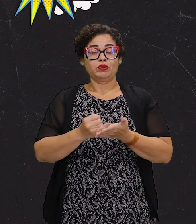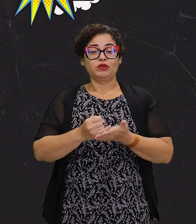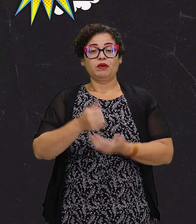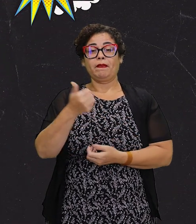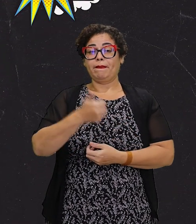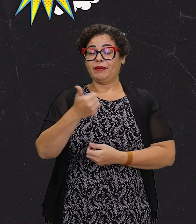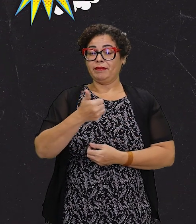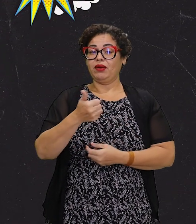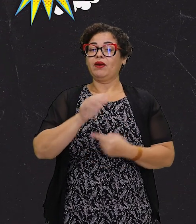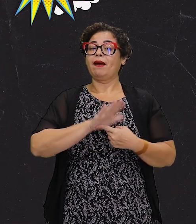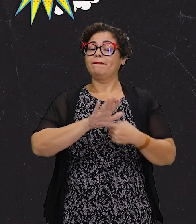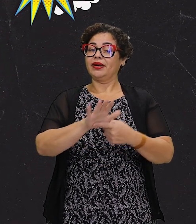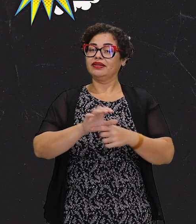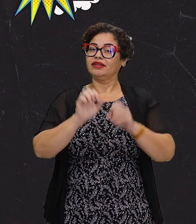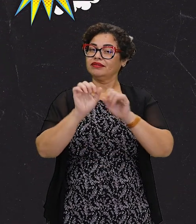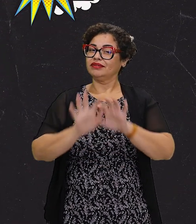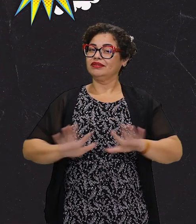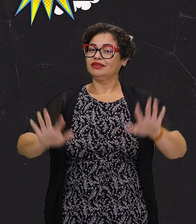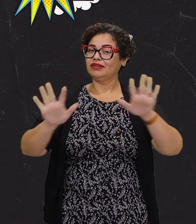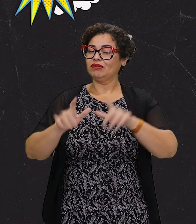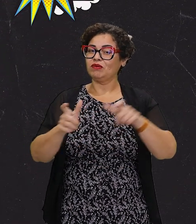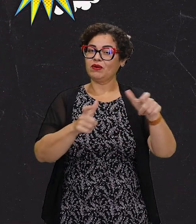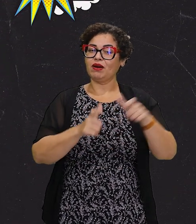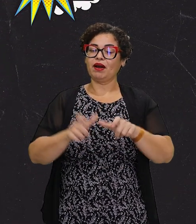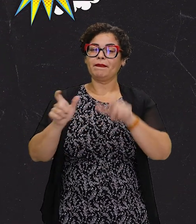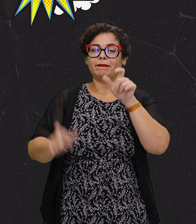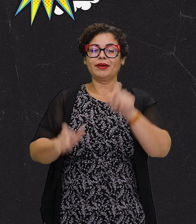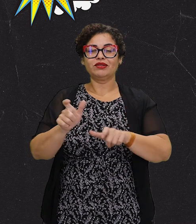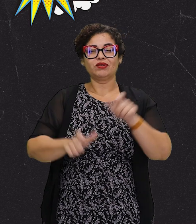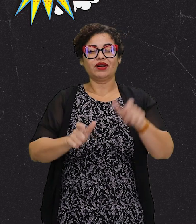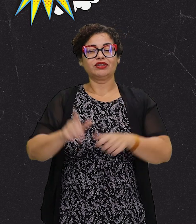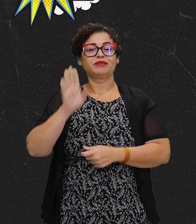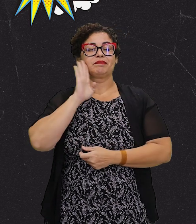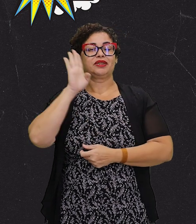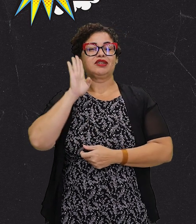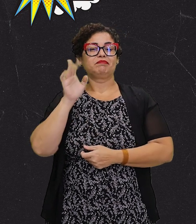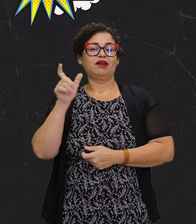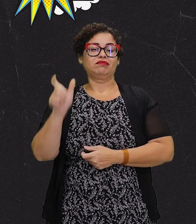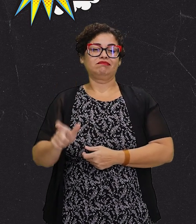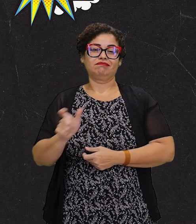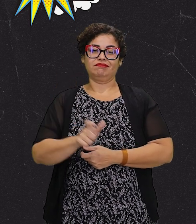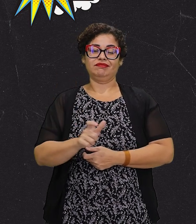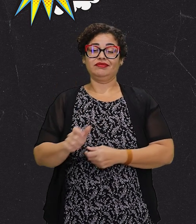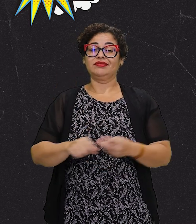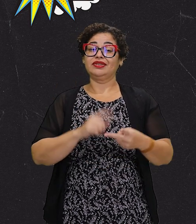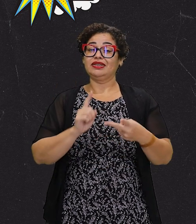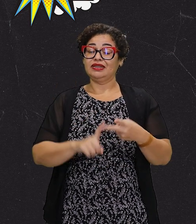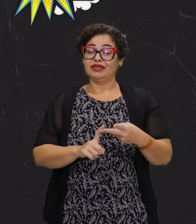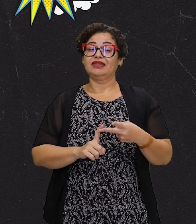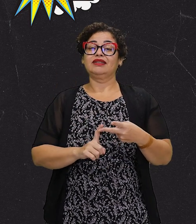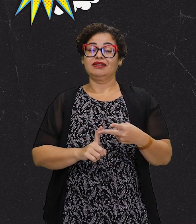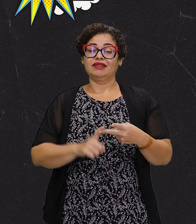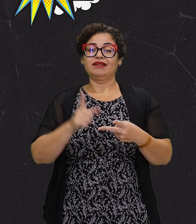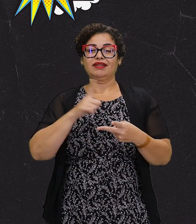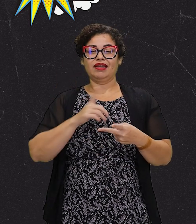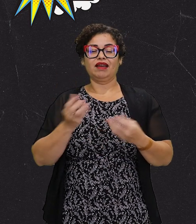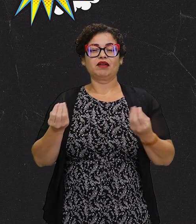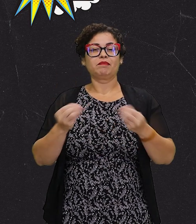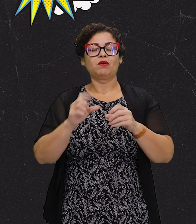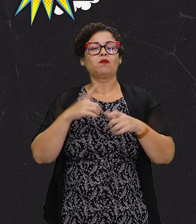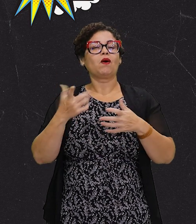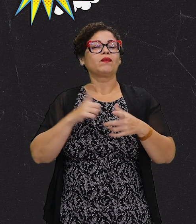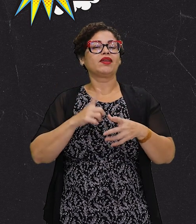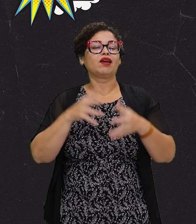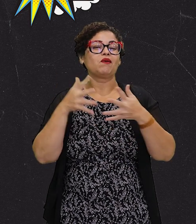Introdução. Primeiro, apresente o cenário e o personagem principal. Segundo, estabeleça